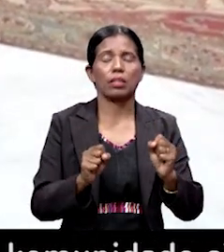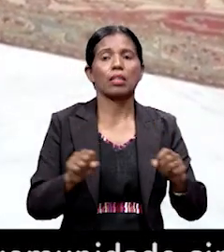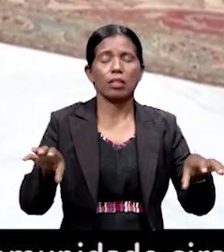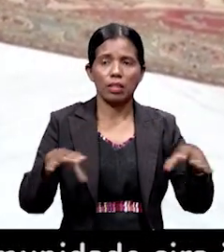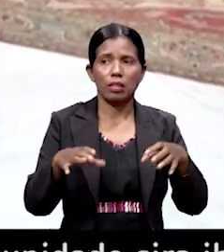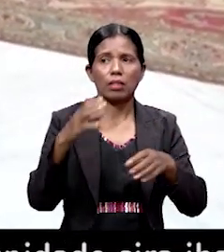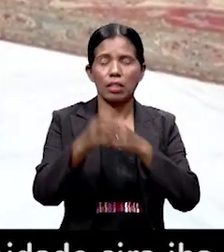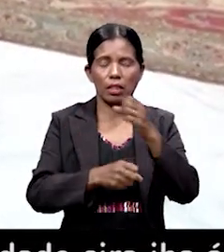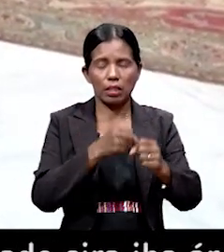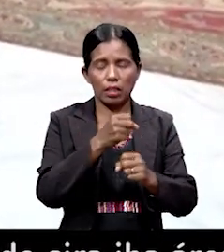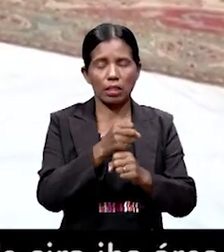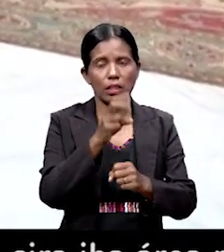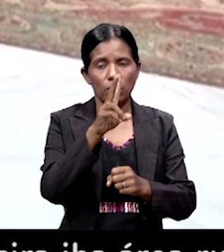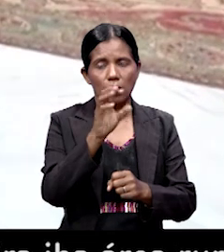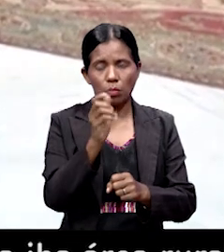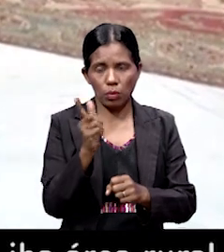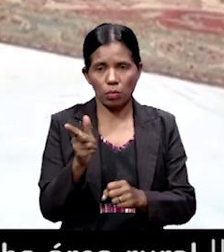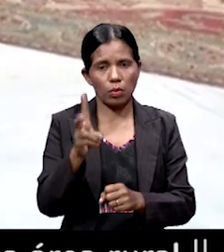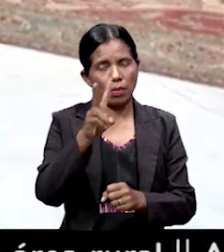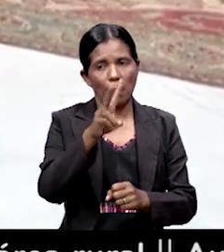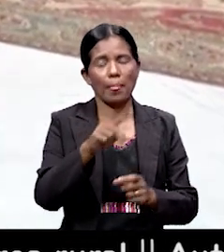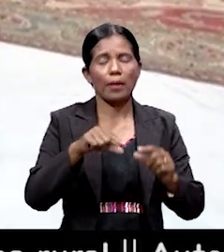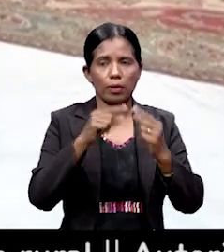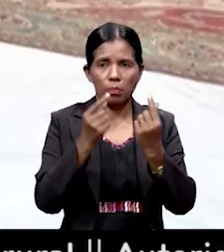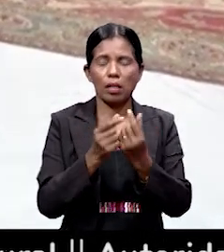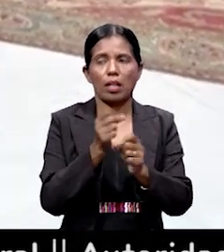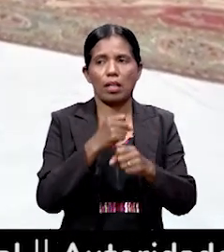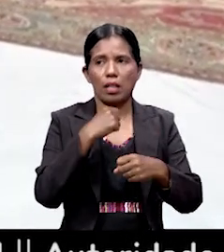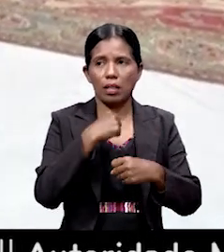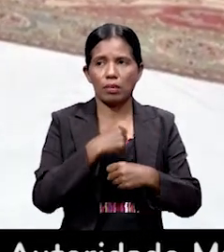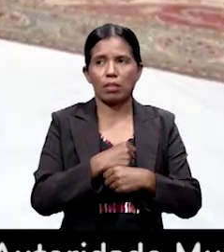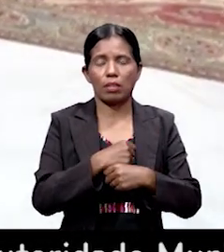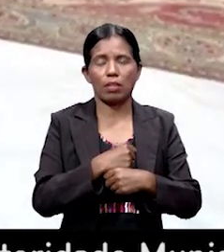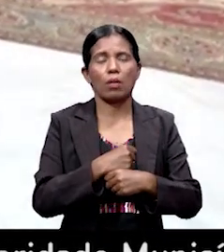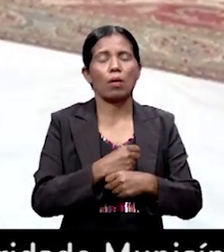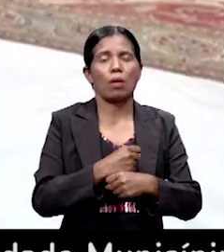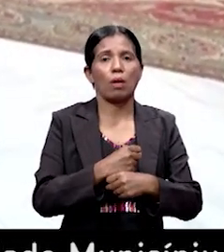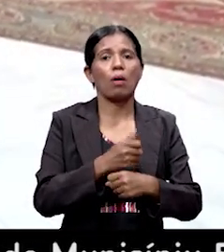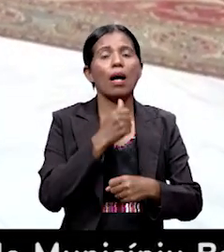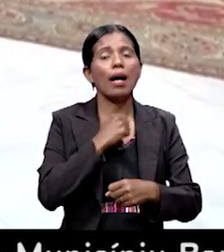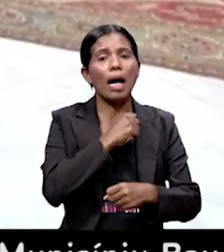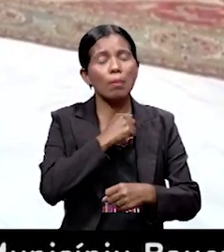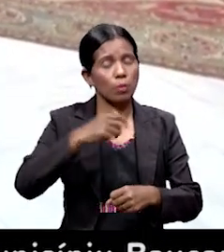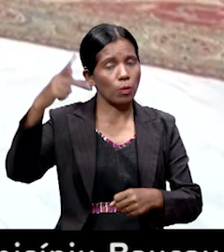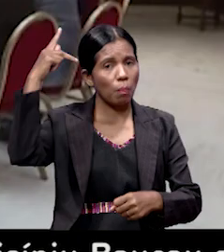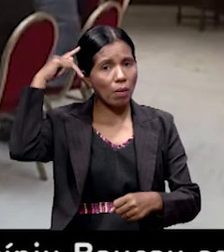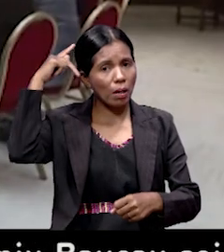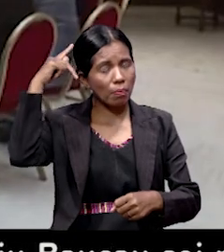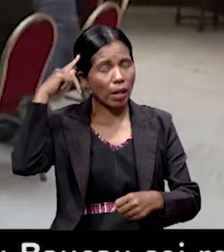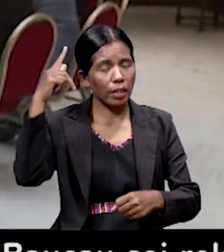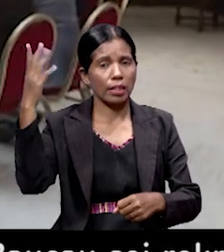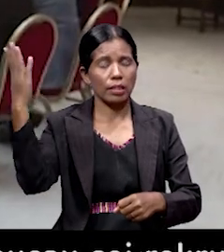de um rua, Ronulo Aracenruá. A equipa do Nihala, na Sorumuto, o Amo Papa e a Santa Sé, no discute com o